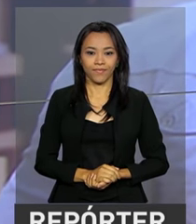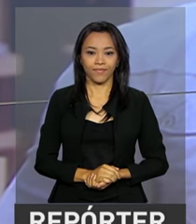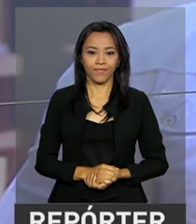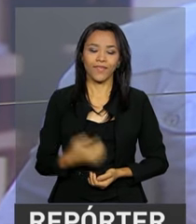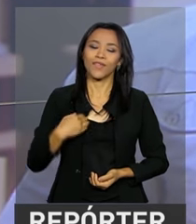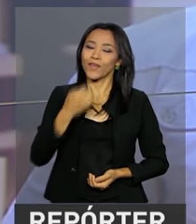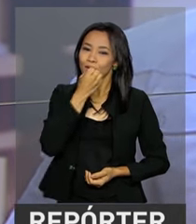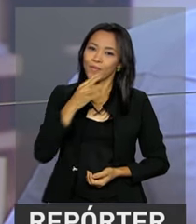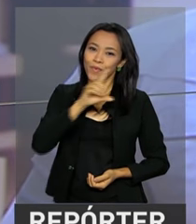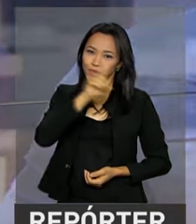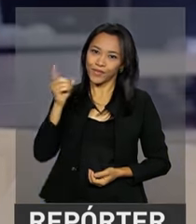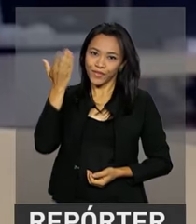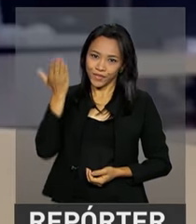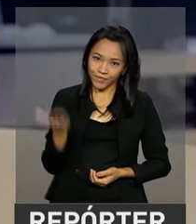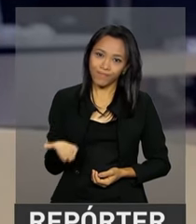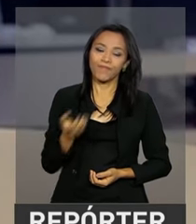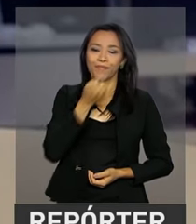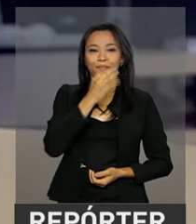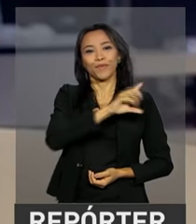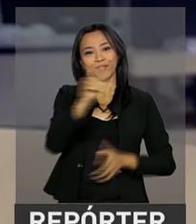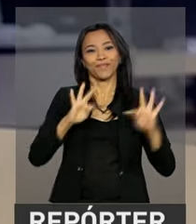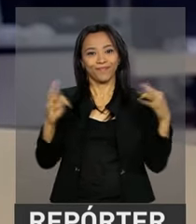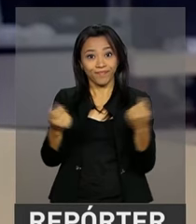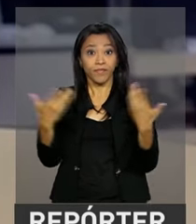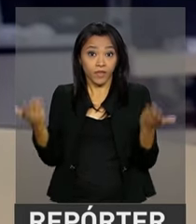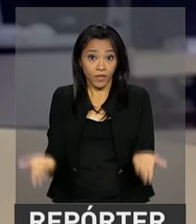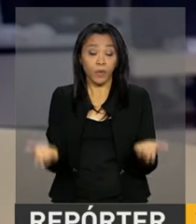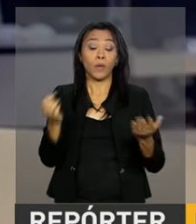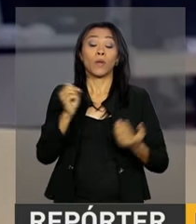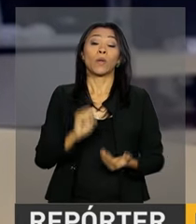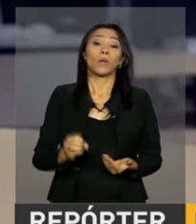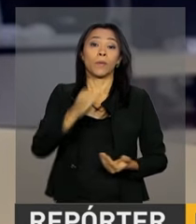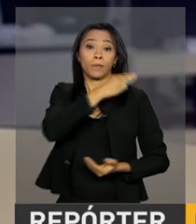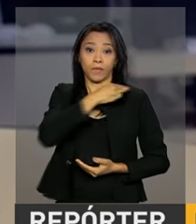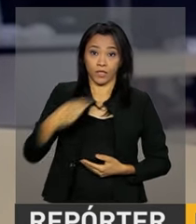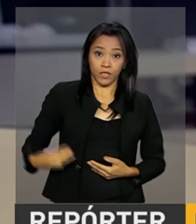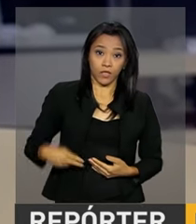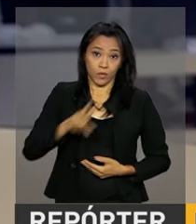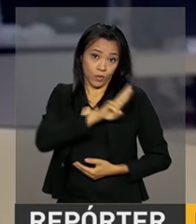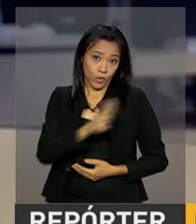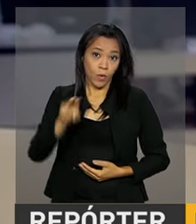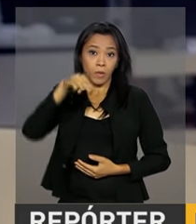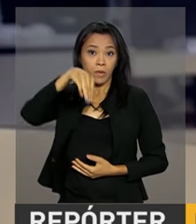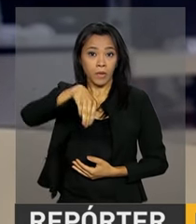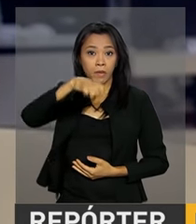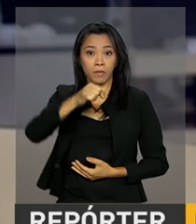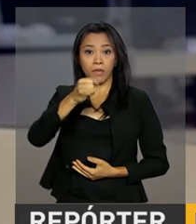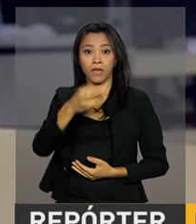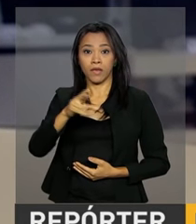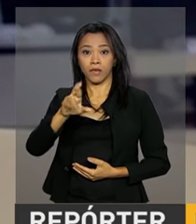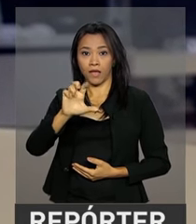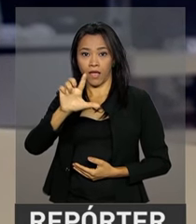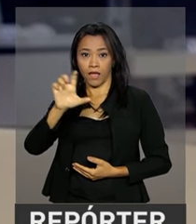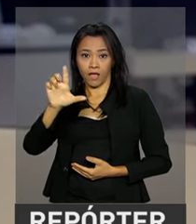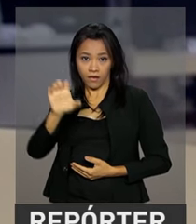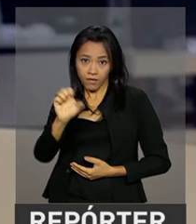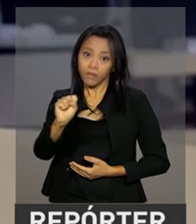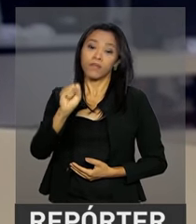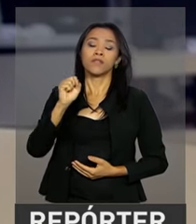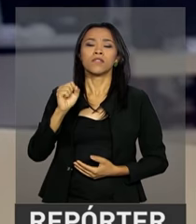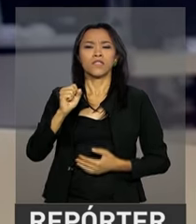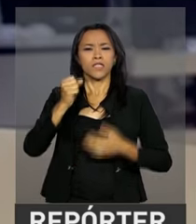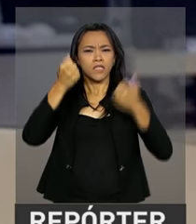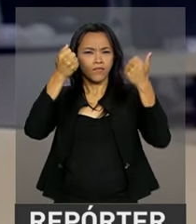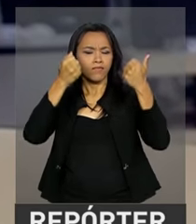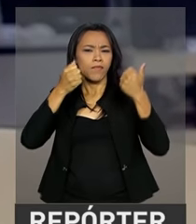Bom dia, Leandro. Bom dia para todo mundo. O ministro Henrique Meirelles, ele falou sobre isso na tarde desta quarta-feira, numa conferência com